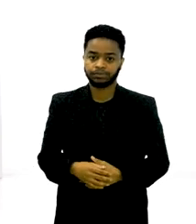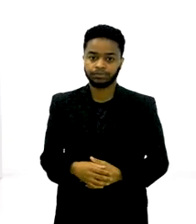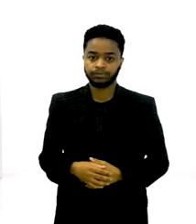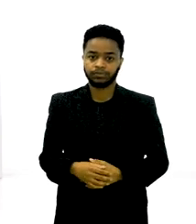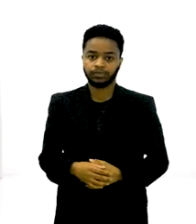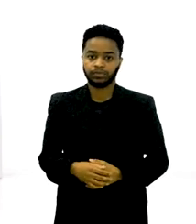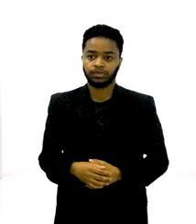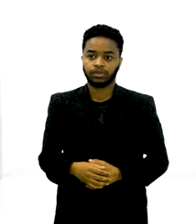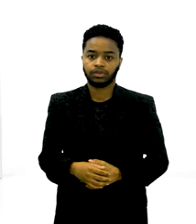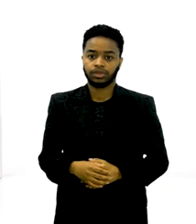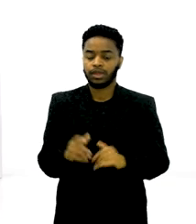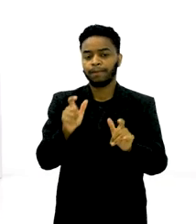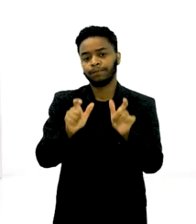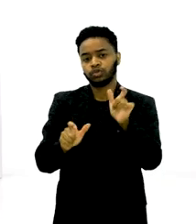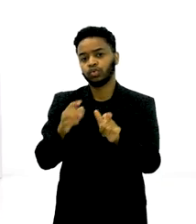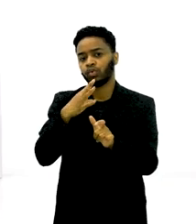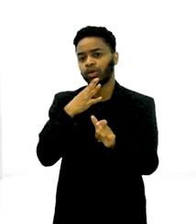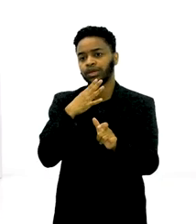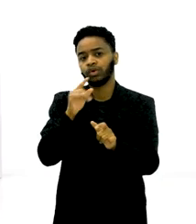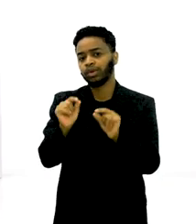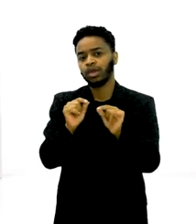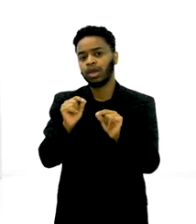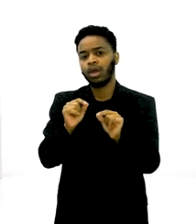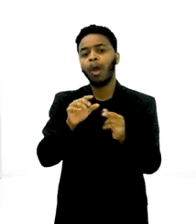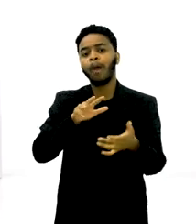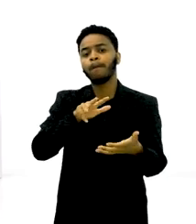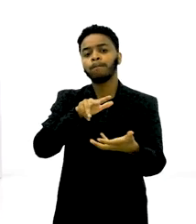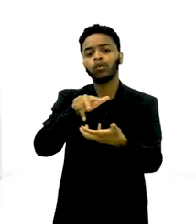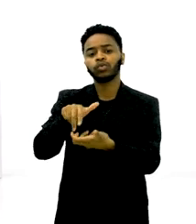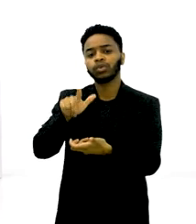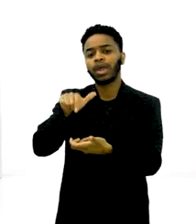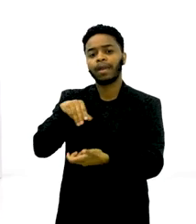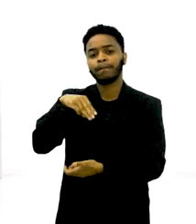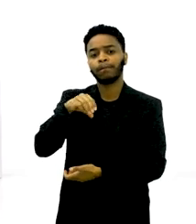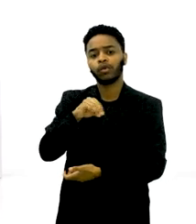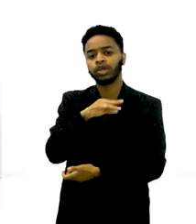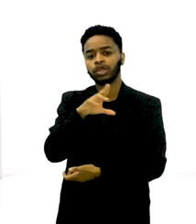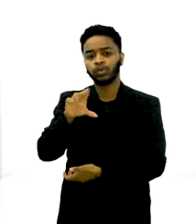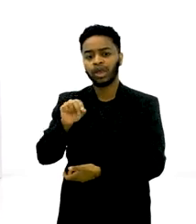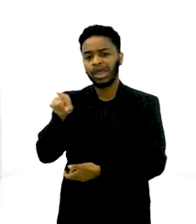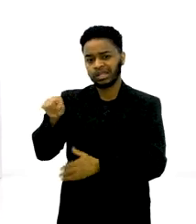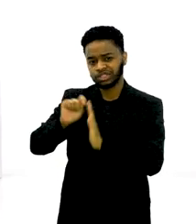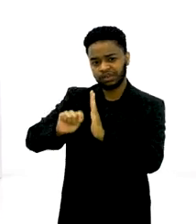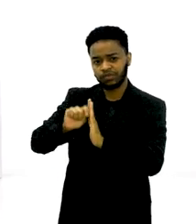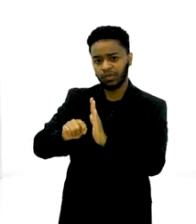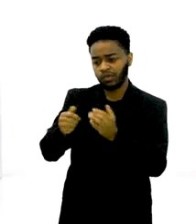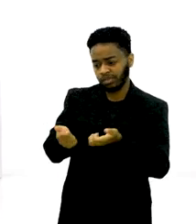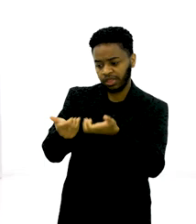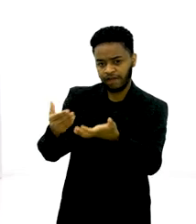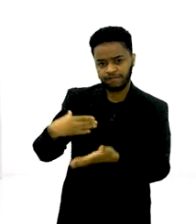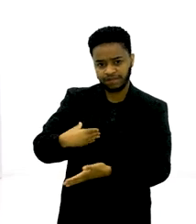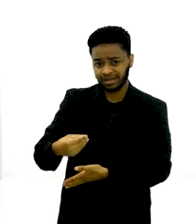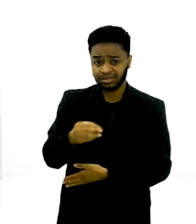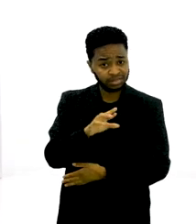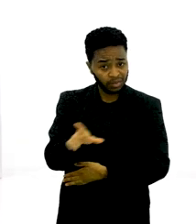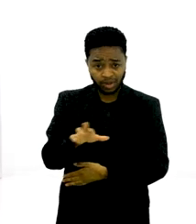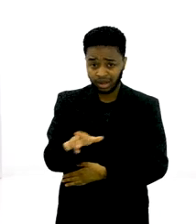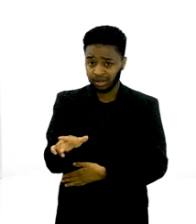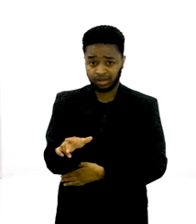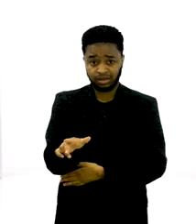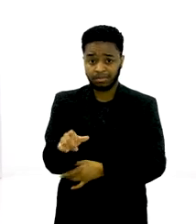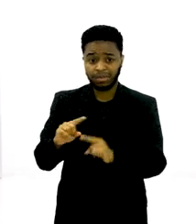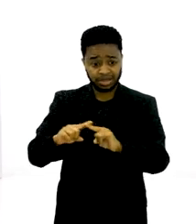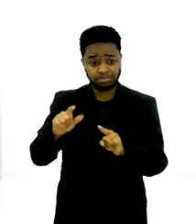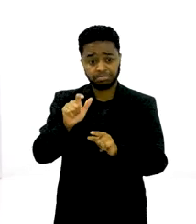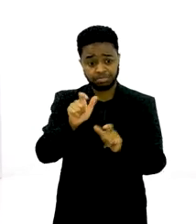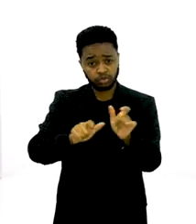exemplo quem já não ouviu falar ah o mund deu moin o artola fez pra filha dele Nunca foi isso e vai virando Vas